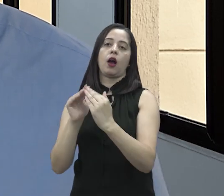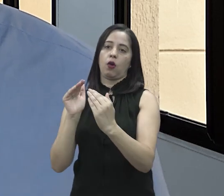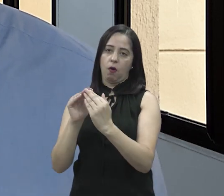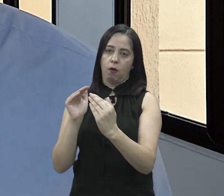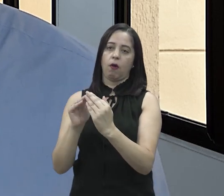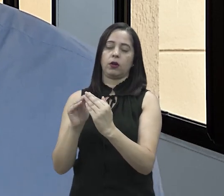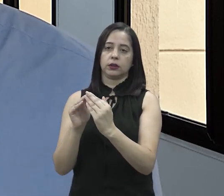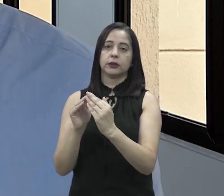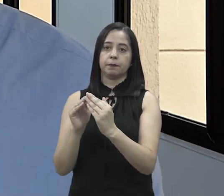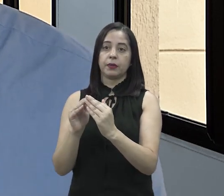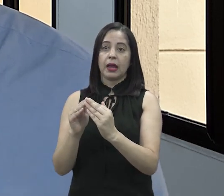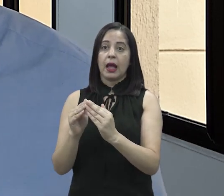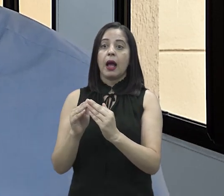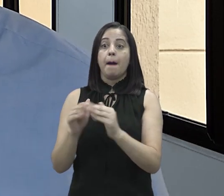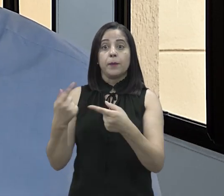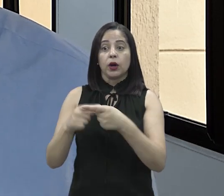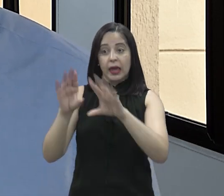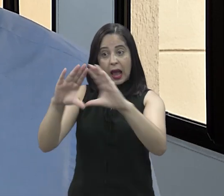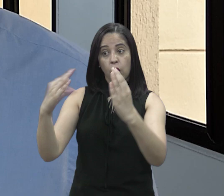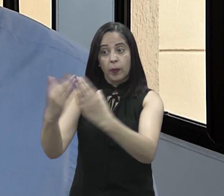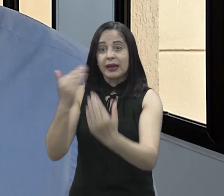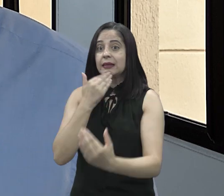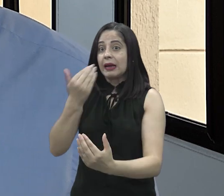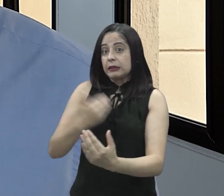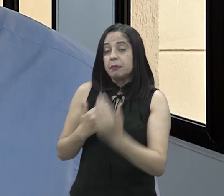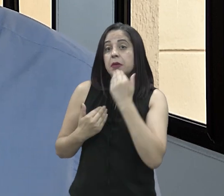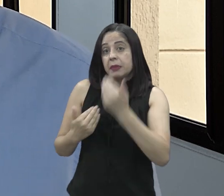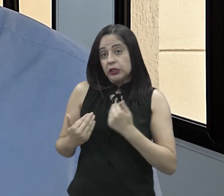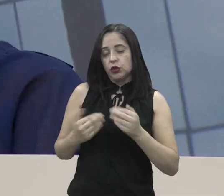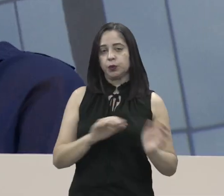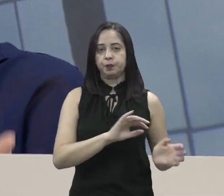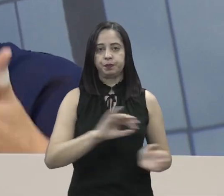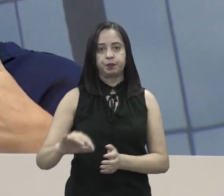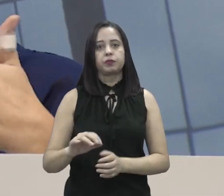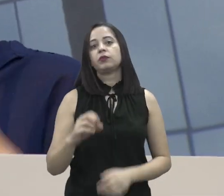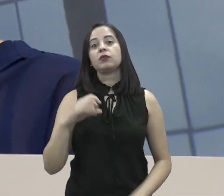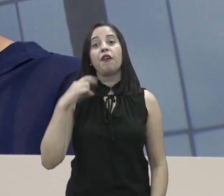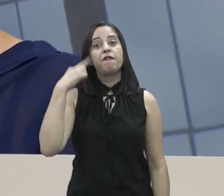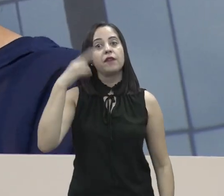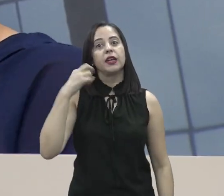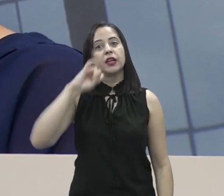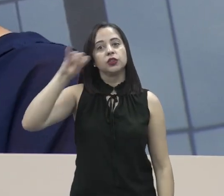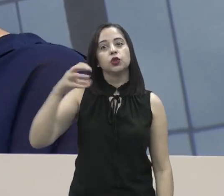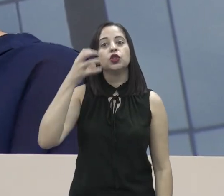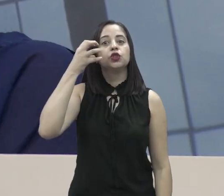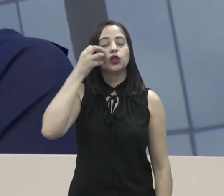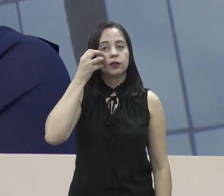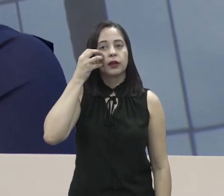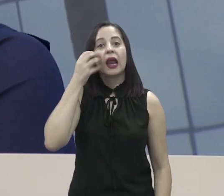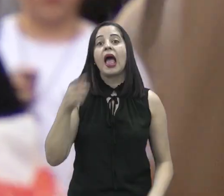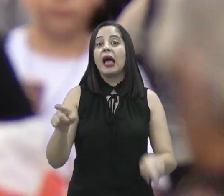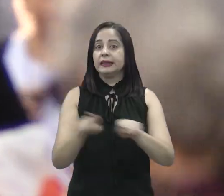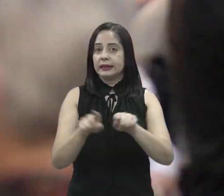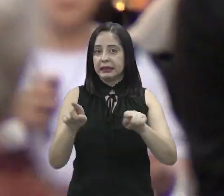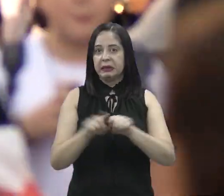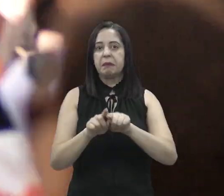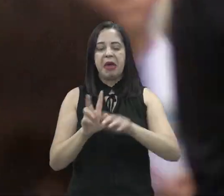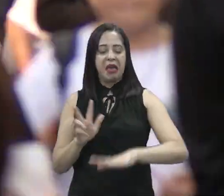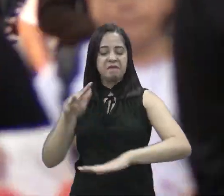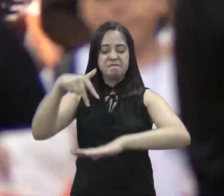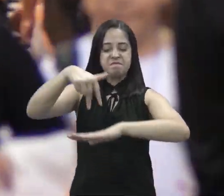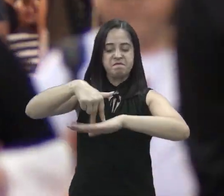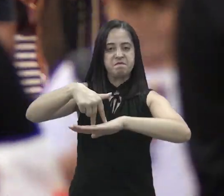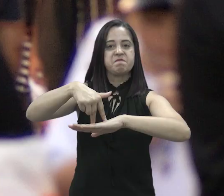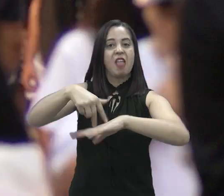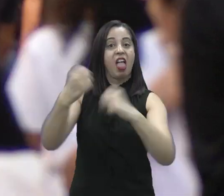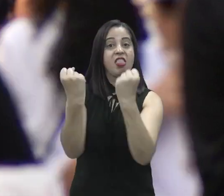de colaborar com a comunidade. Foi uma proposta que a comunidade trouxe para o vereador Lino Bispo. Juliana Fraga, líder da oposição, também se tornou